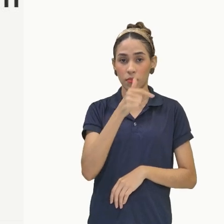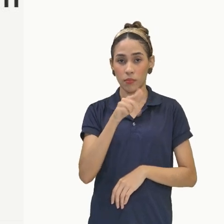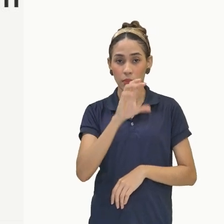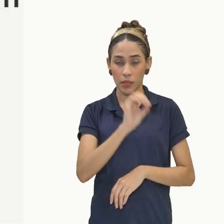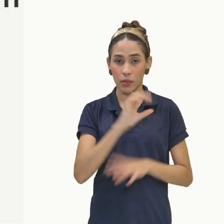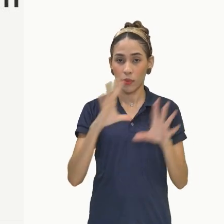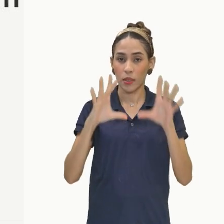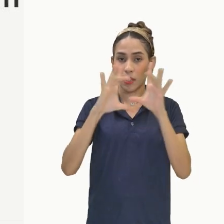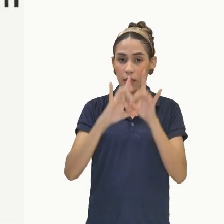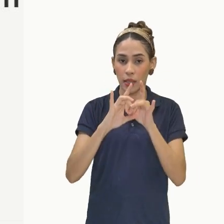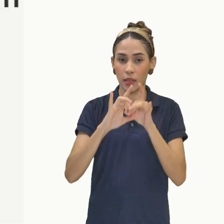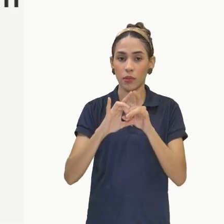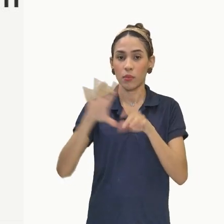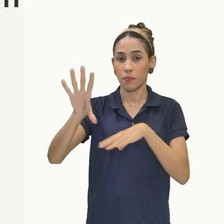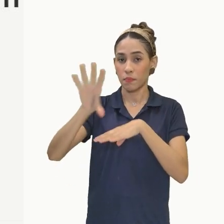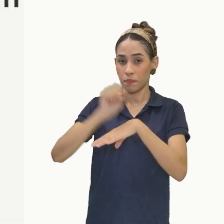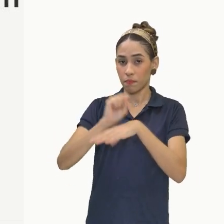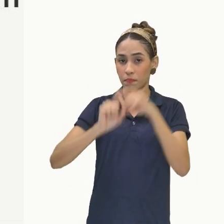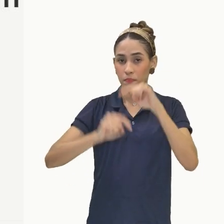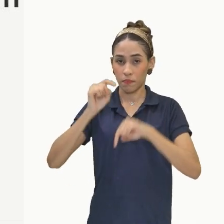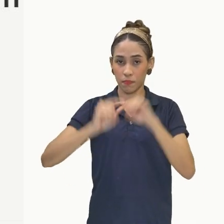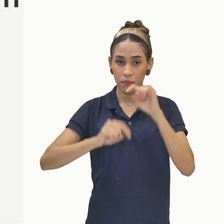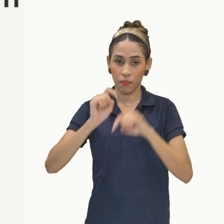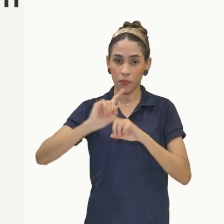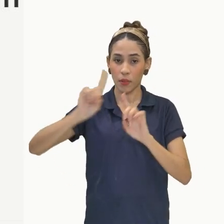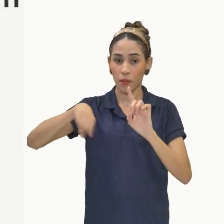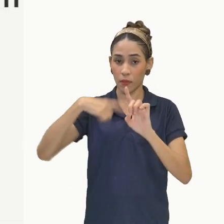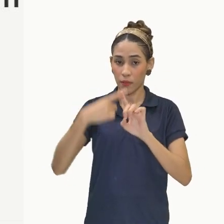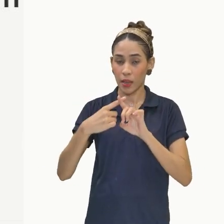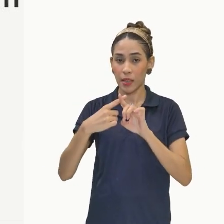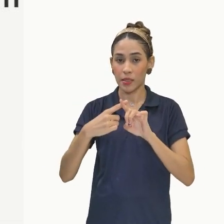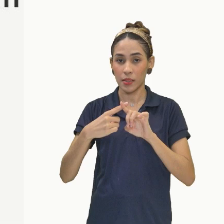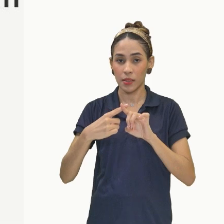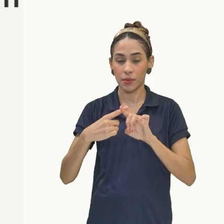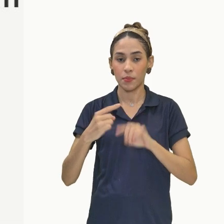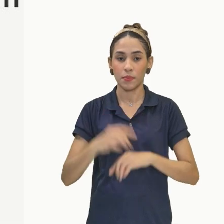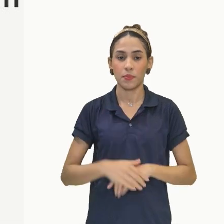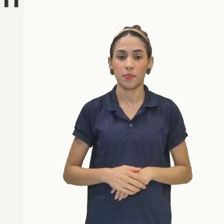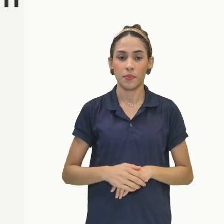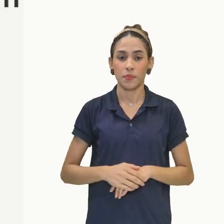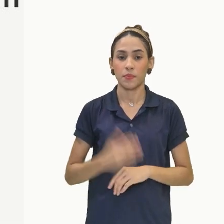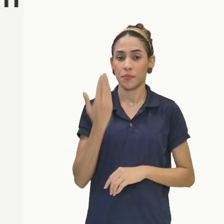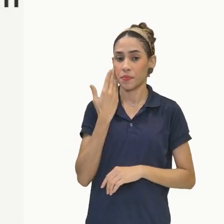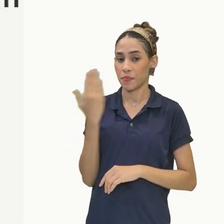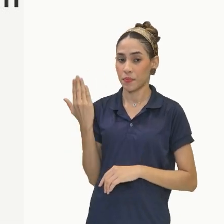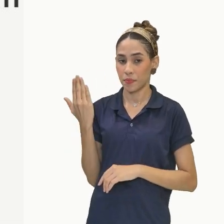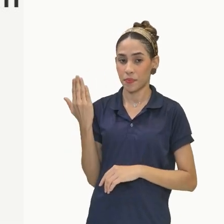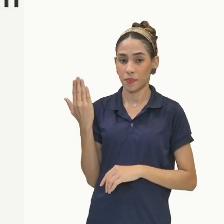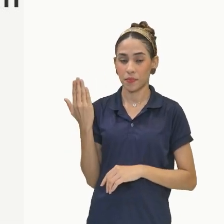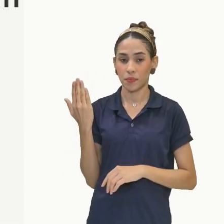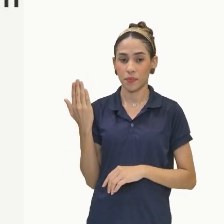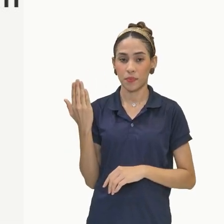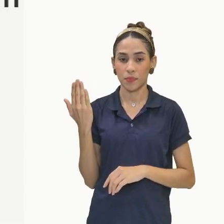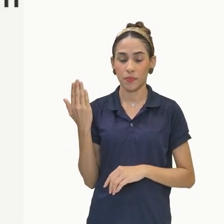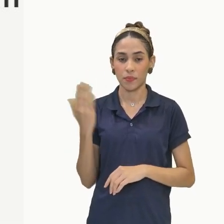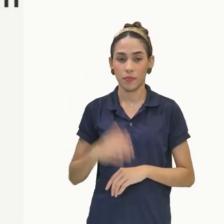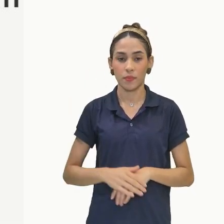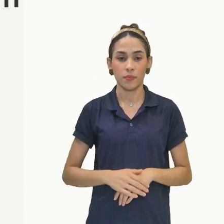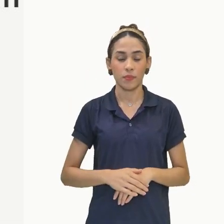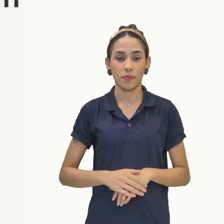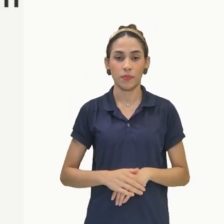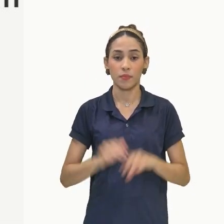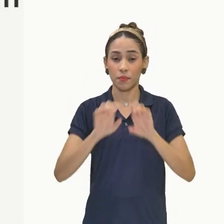receptor, multiplicado pela corrente elétrica que atravessa ele, ou seja, a potência é U vezes I, como está lá na definição